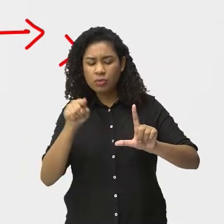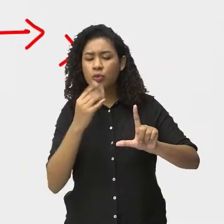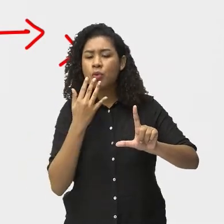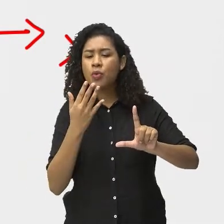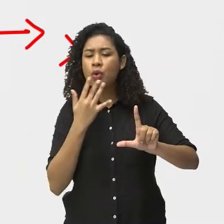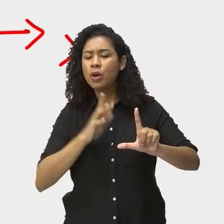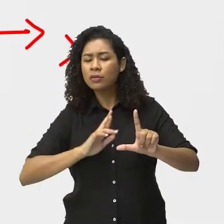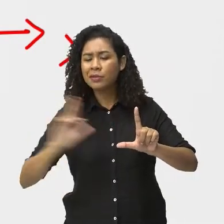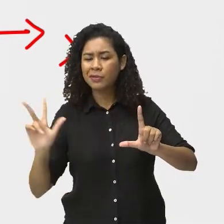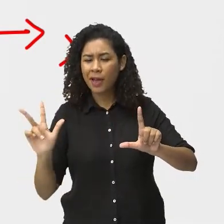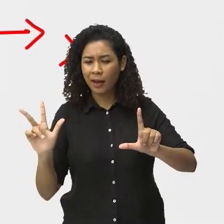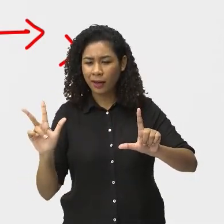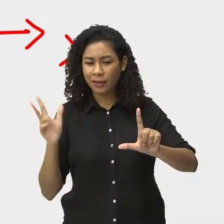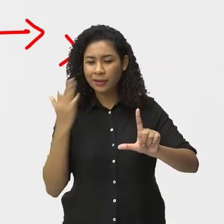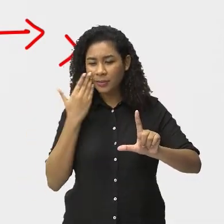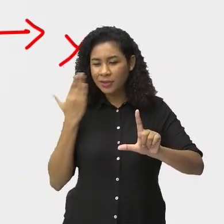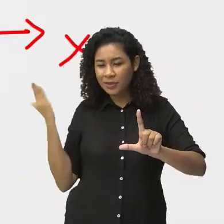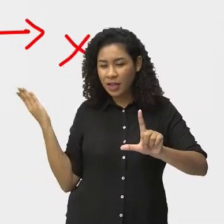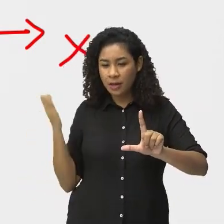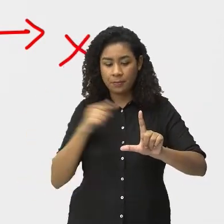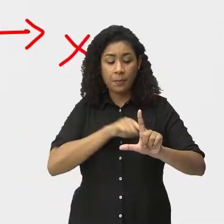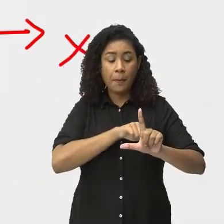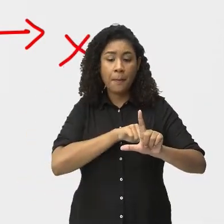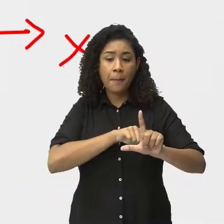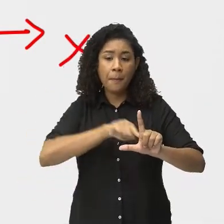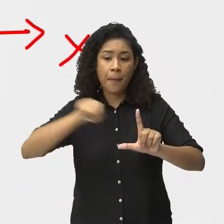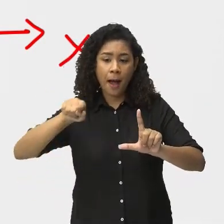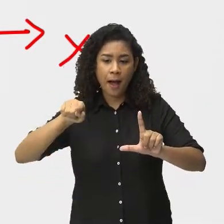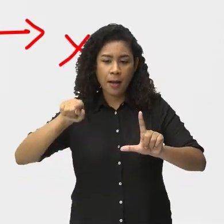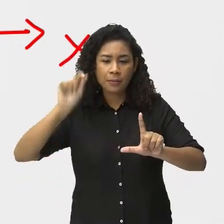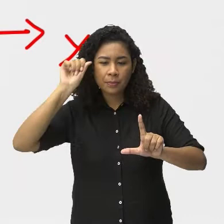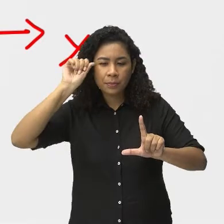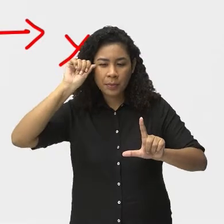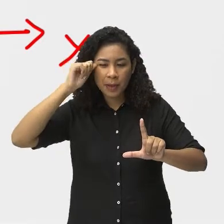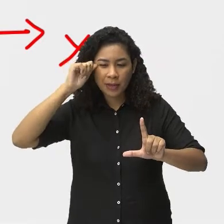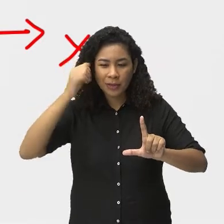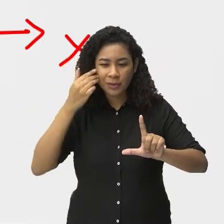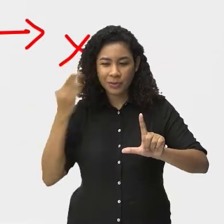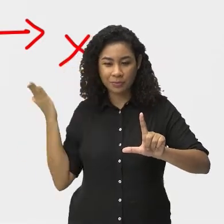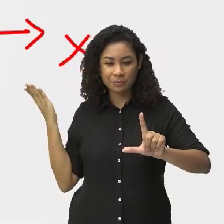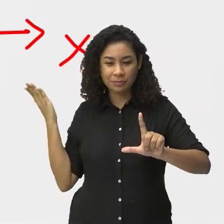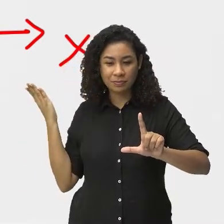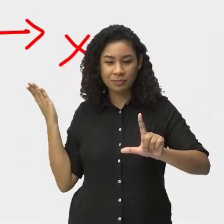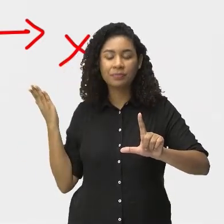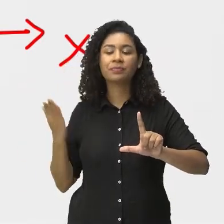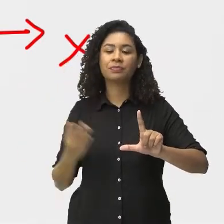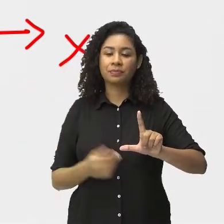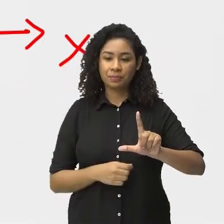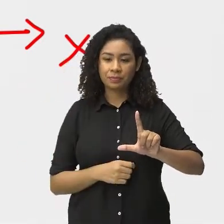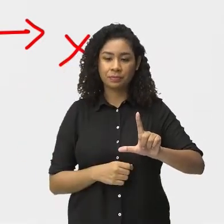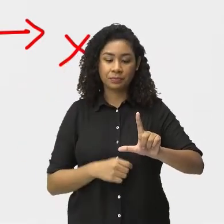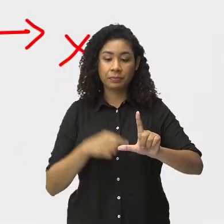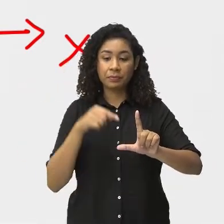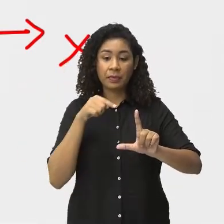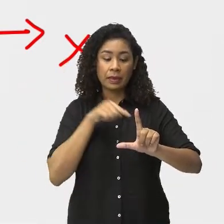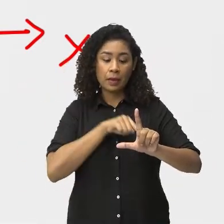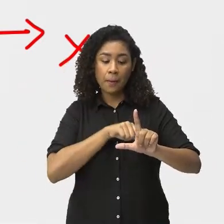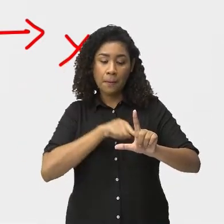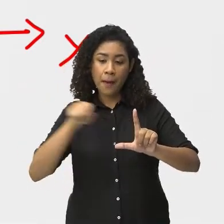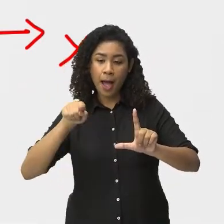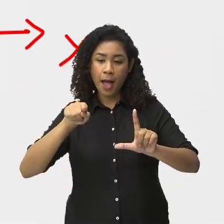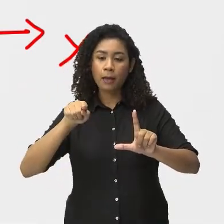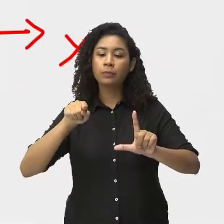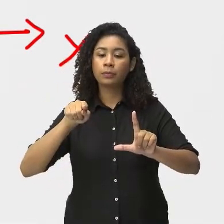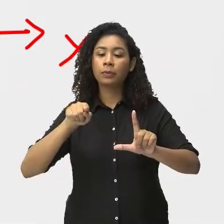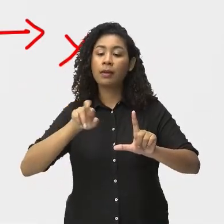aqui uma reta cruzando aqui, por exemplo. Vejam, uma reta R aqui. Vejam